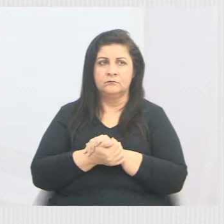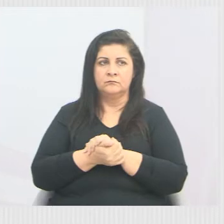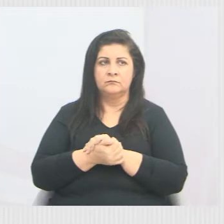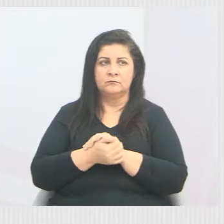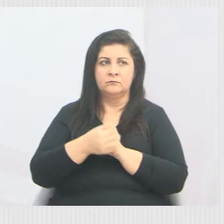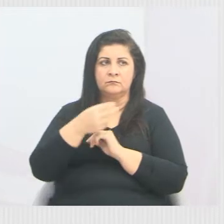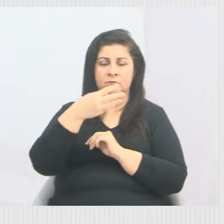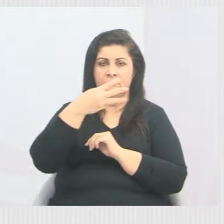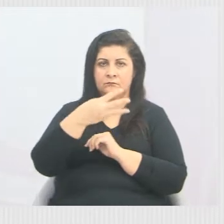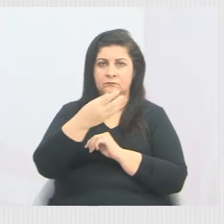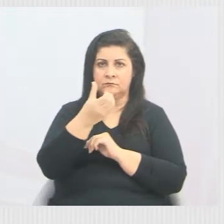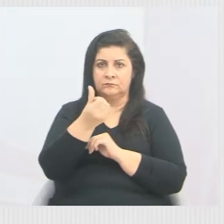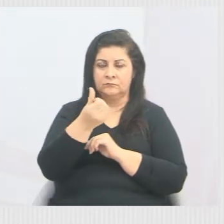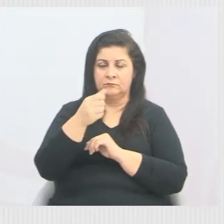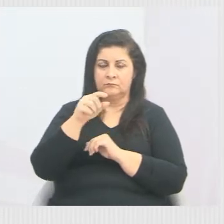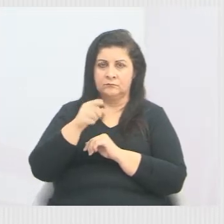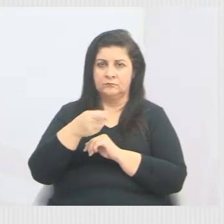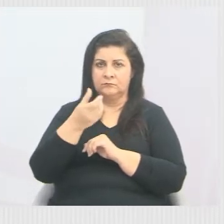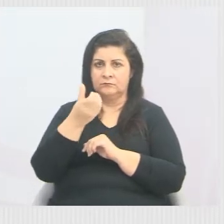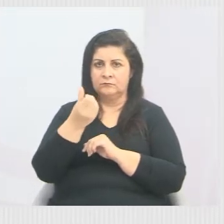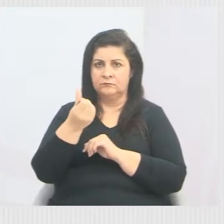de